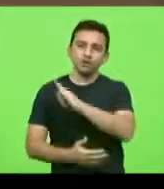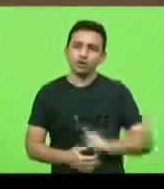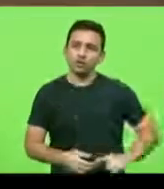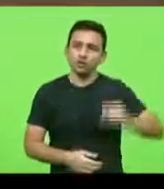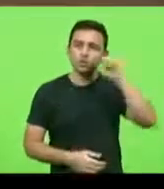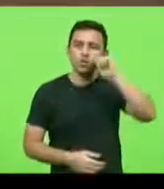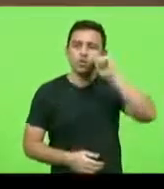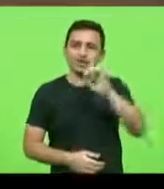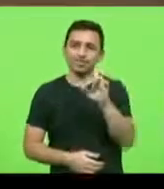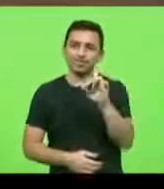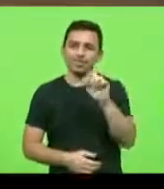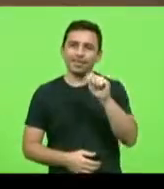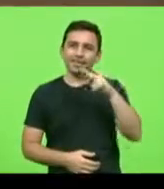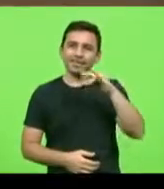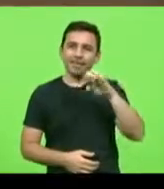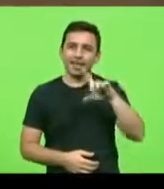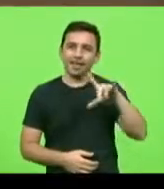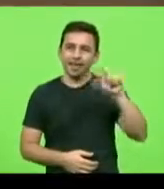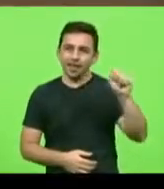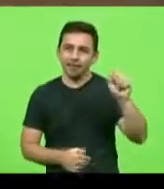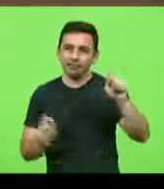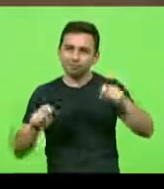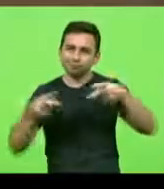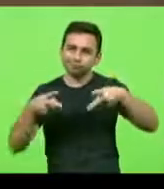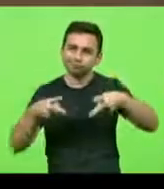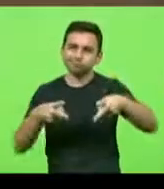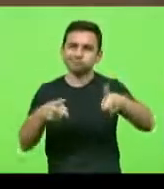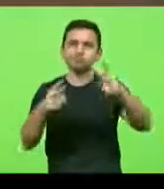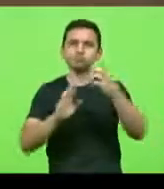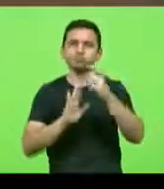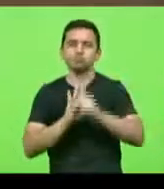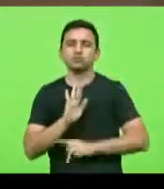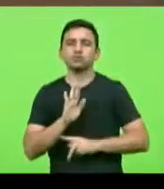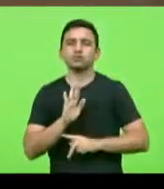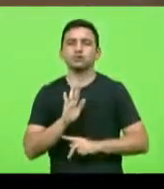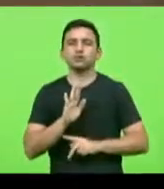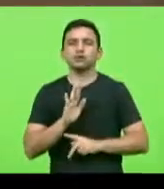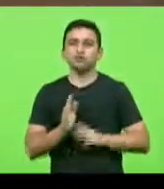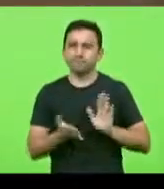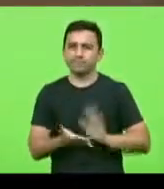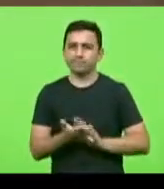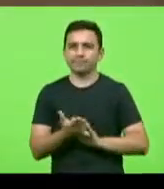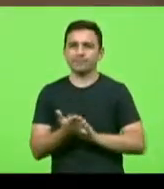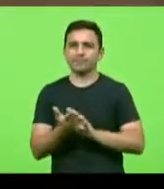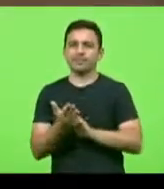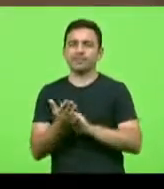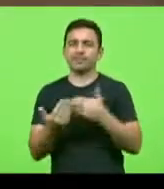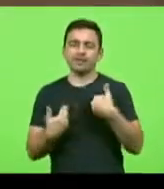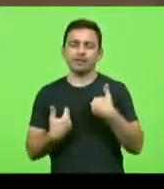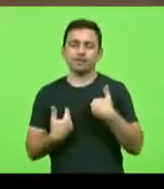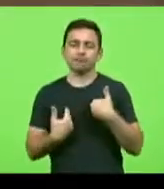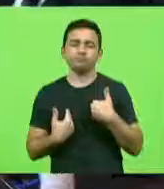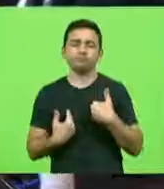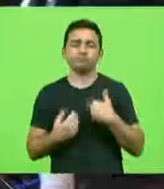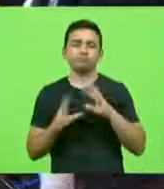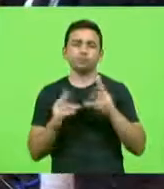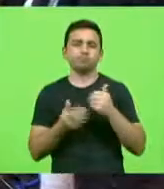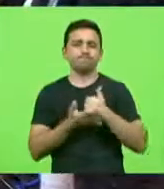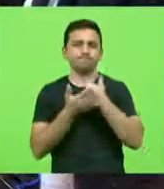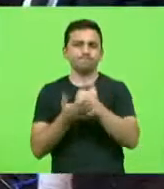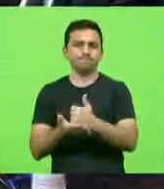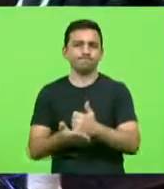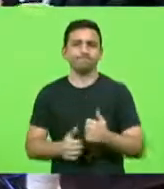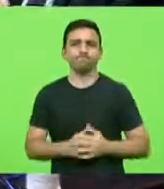Daniela deve dar prosseguimento a esse projeto. Então, parabenizar Vossa Excelência e tem total apoio desse deputado.